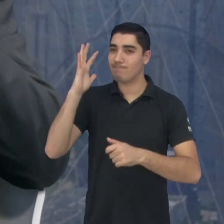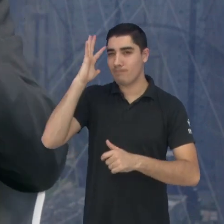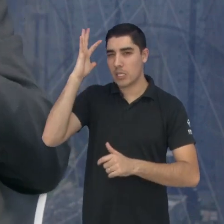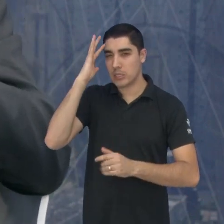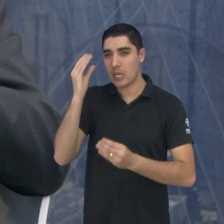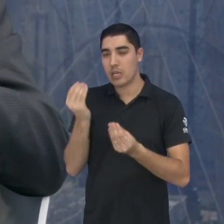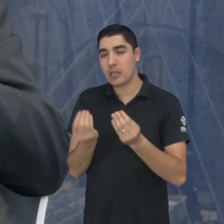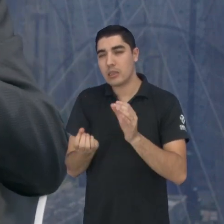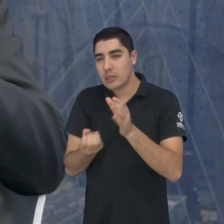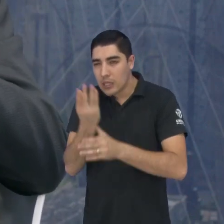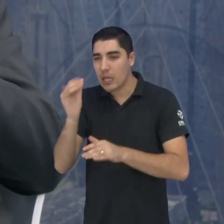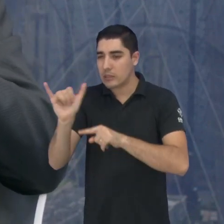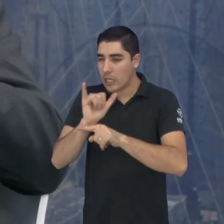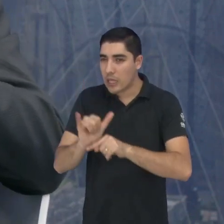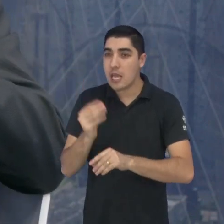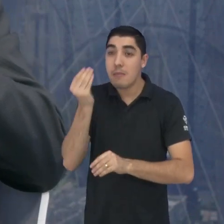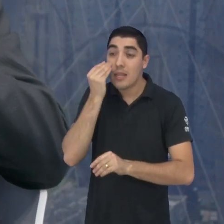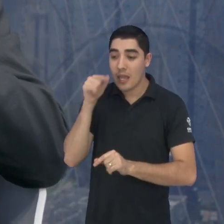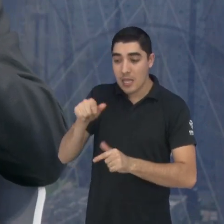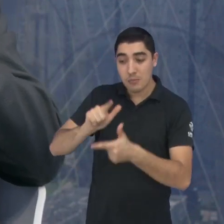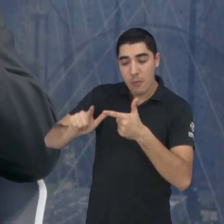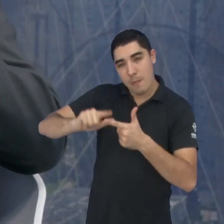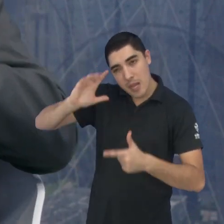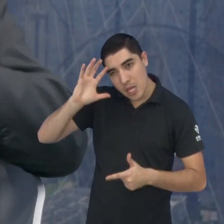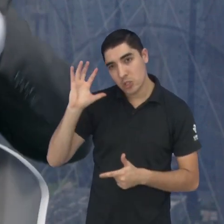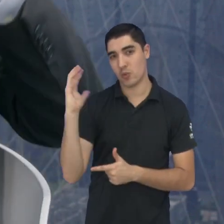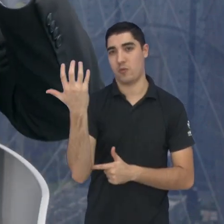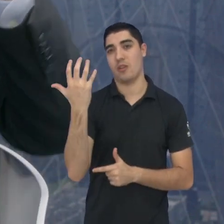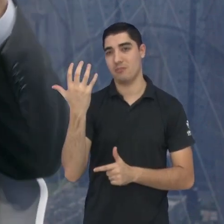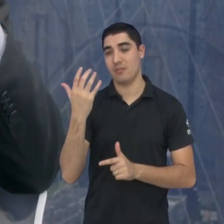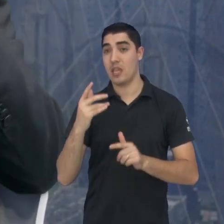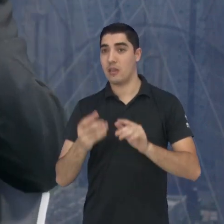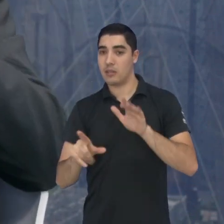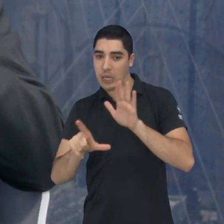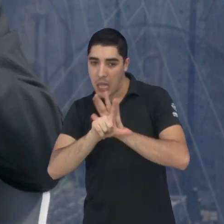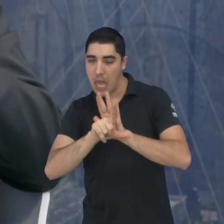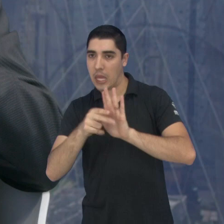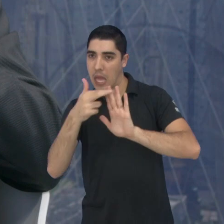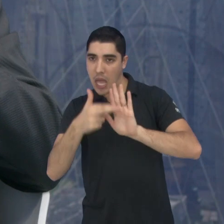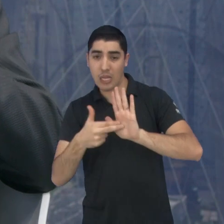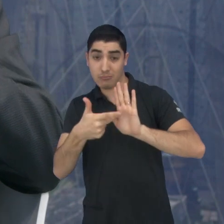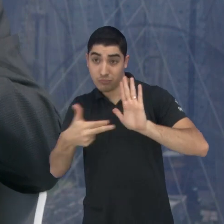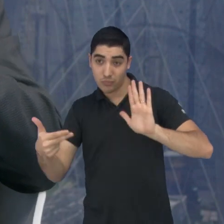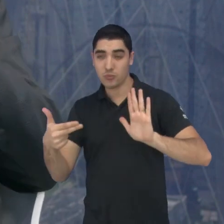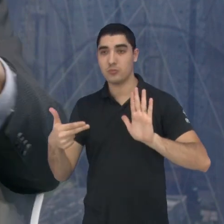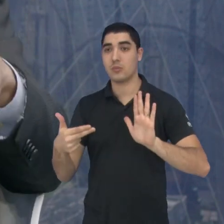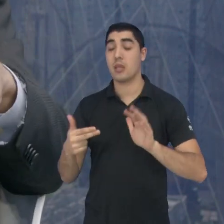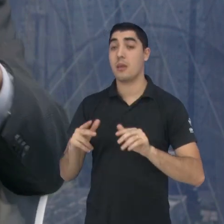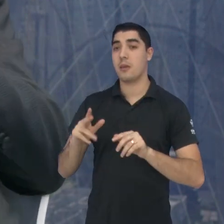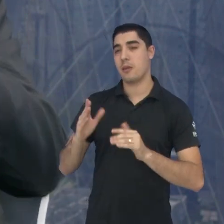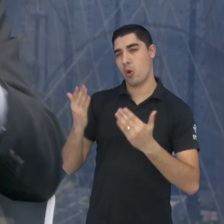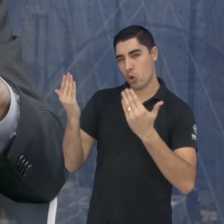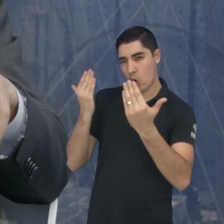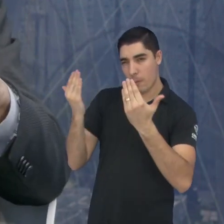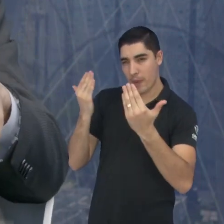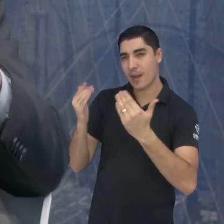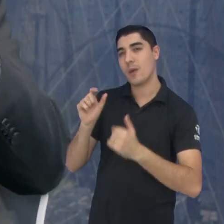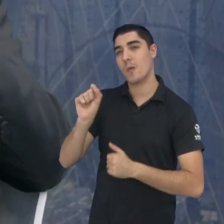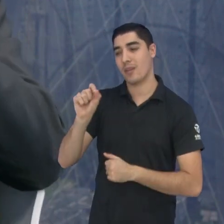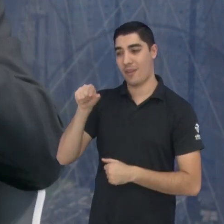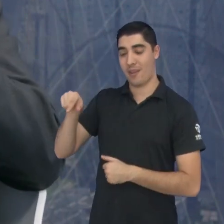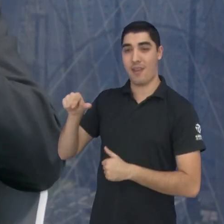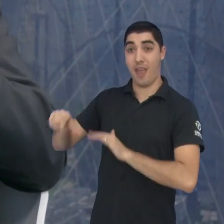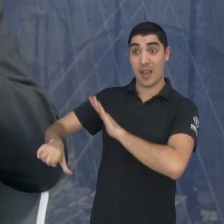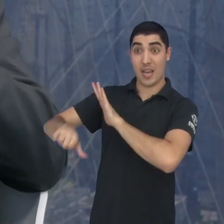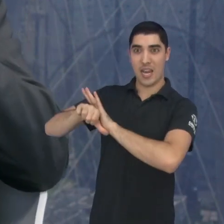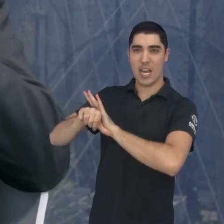voltada para esse território digital, que vem aumentando em comparação com os crimes praticados, os crimes físicos,